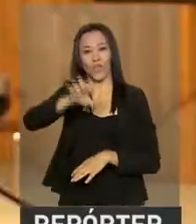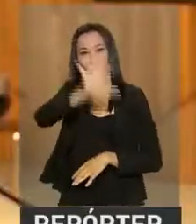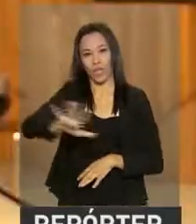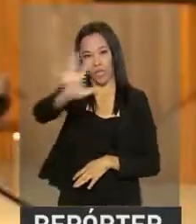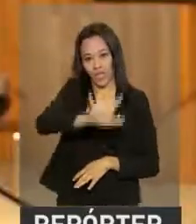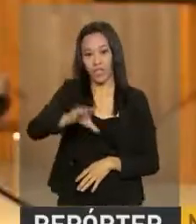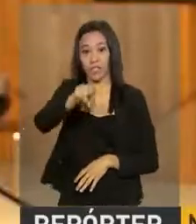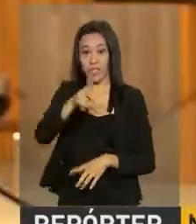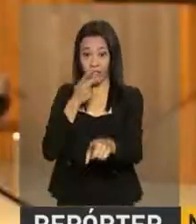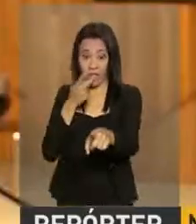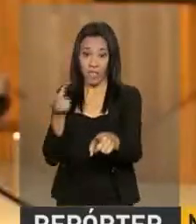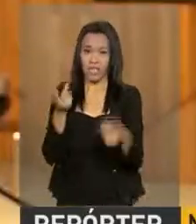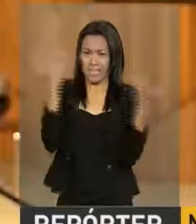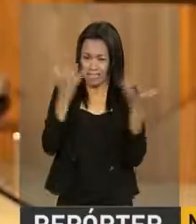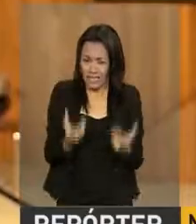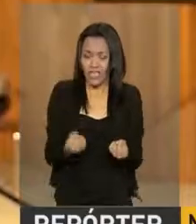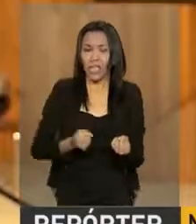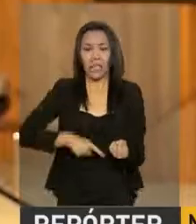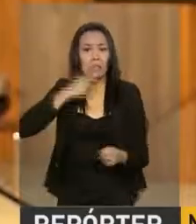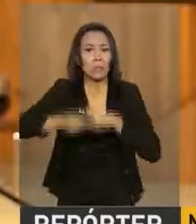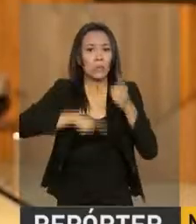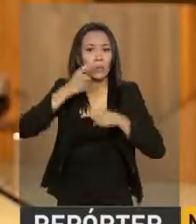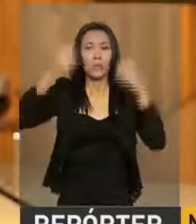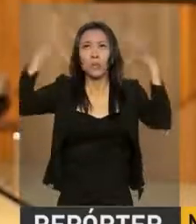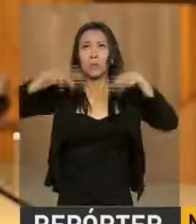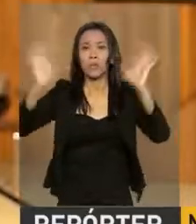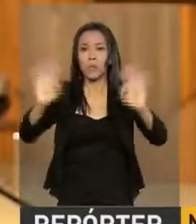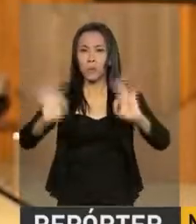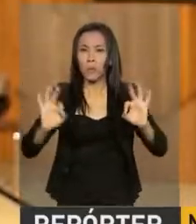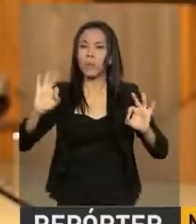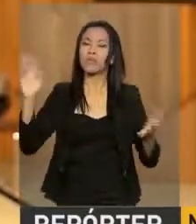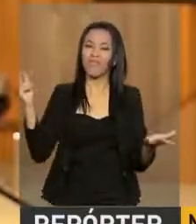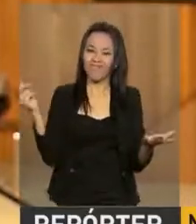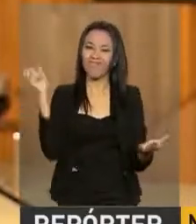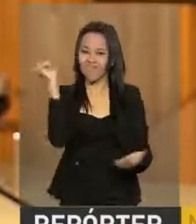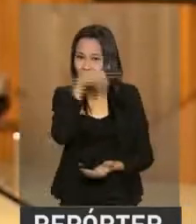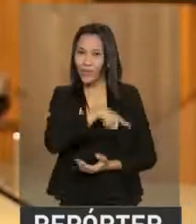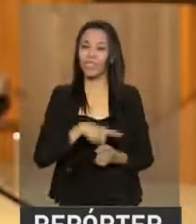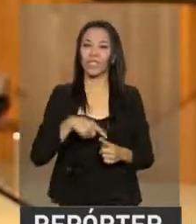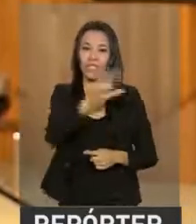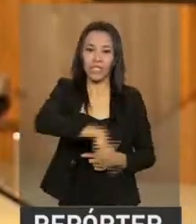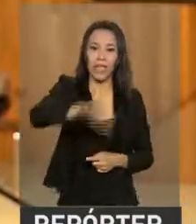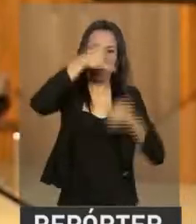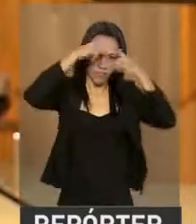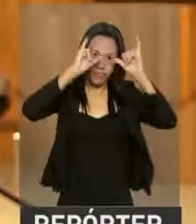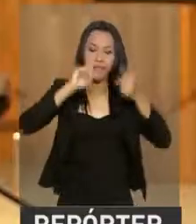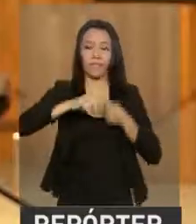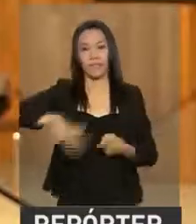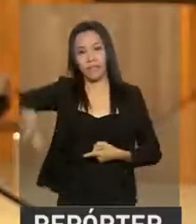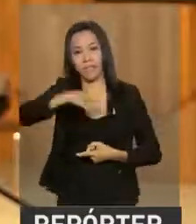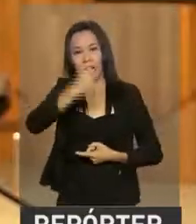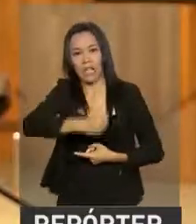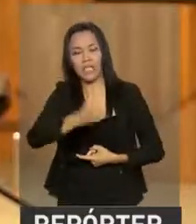tem arrazoada terrivelmente com a nossa criação de gado leiteiro e com agricultura ninguém nem fala